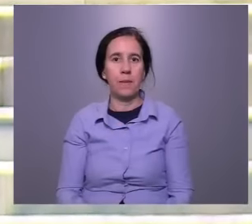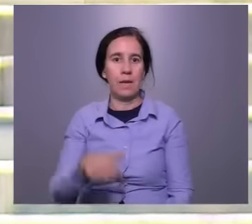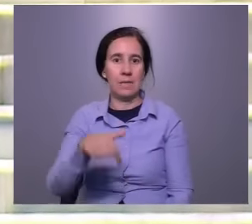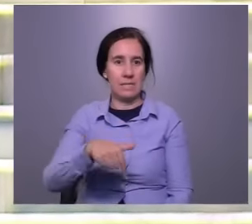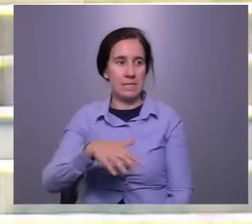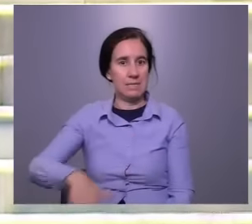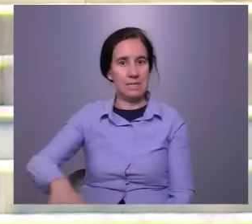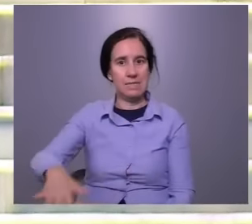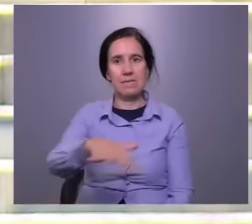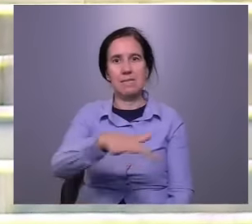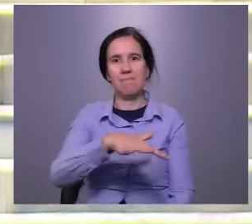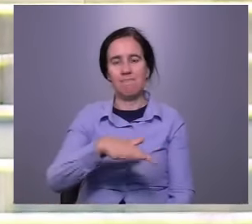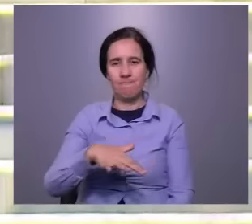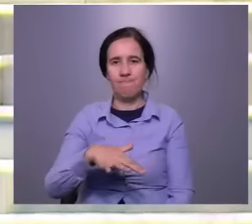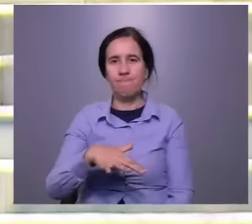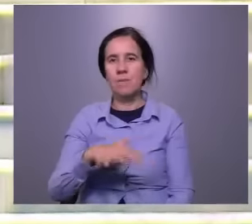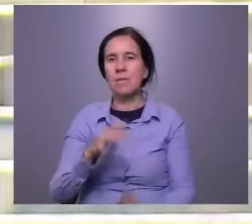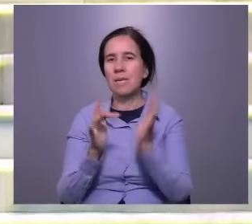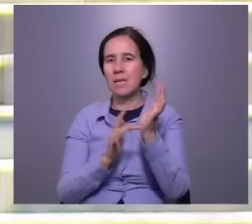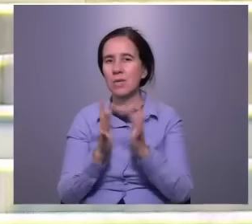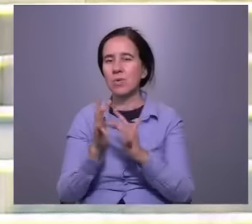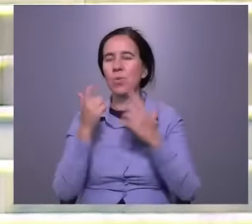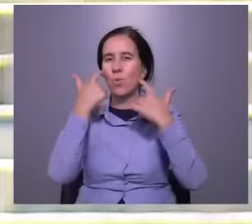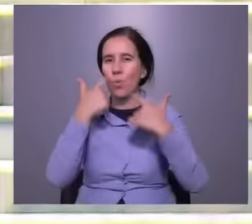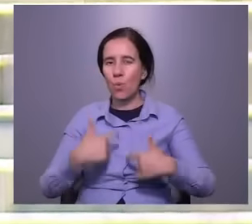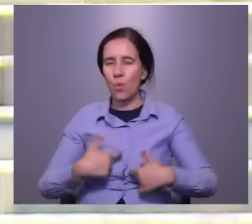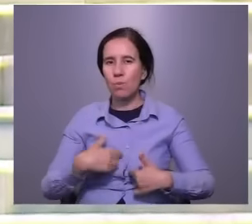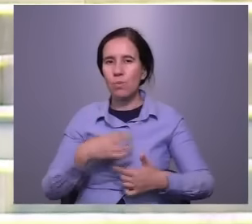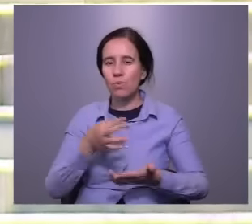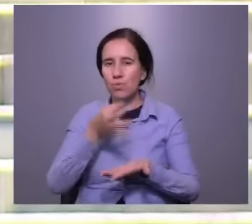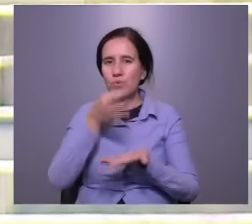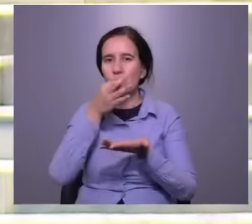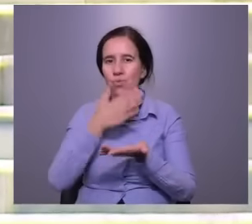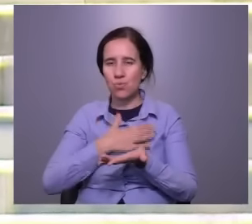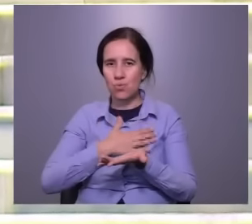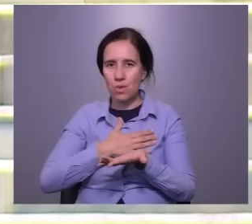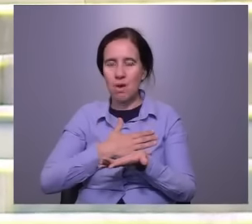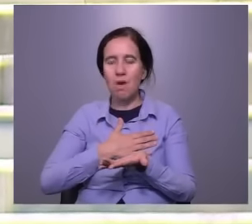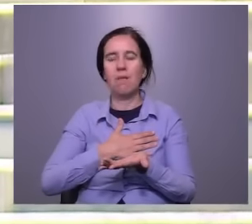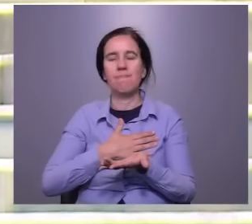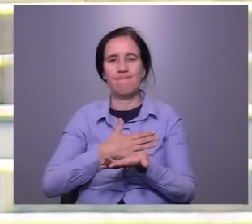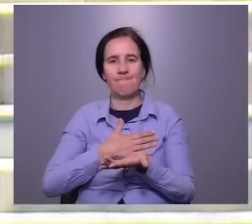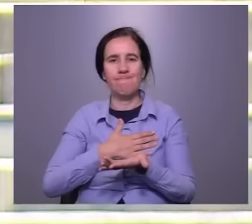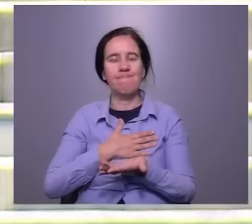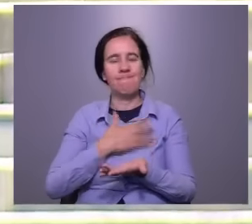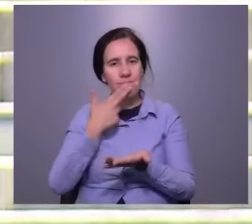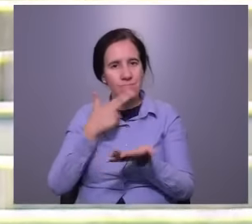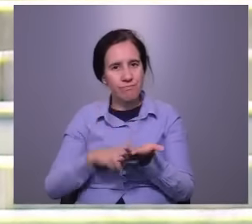de nós um só corpo em Cristo Jesus.